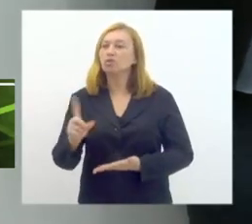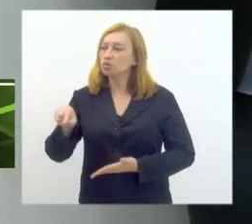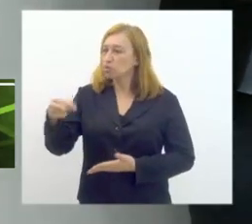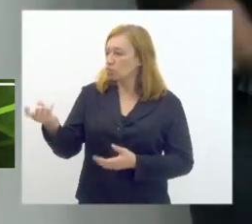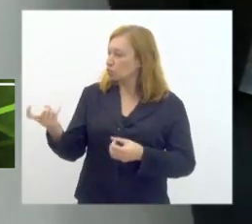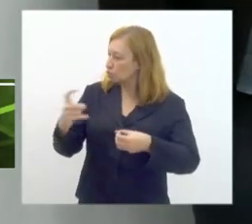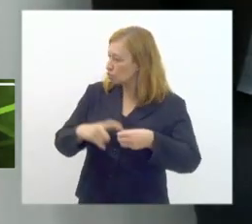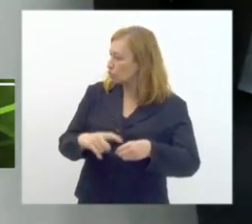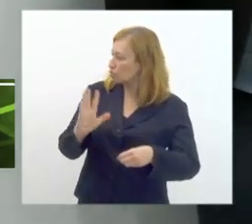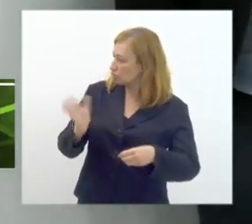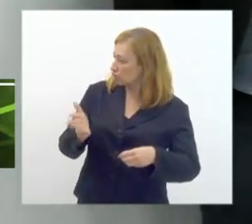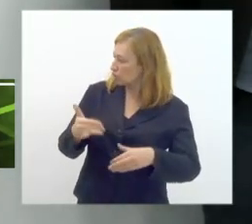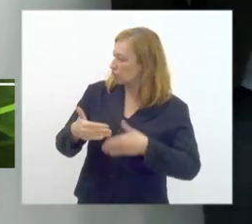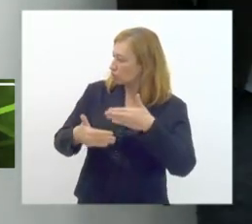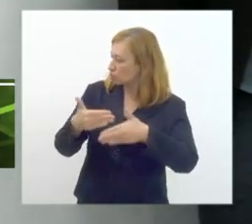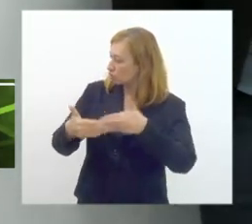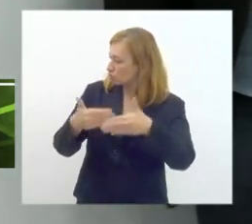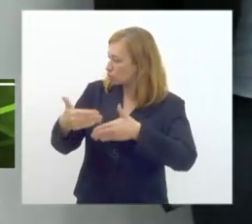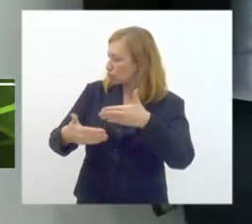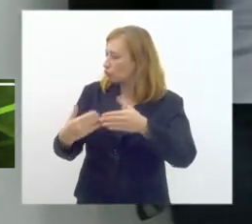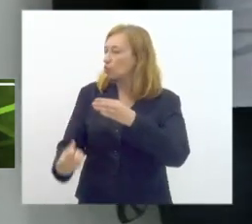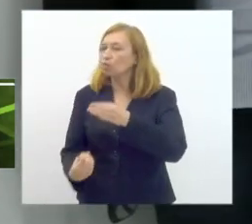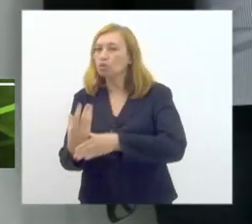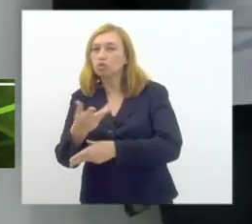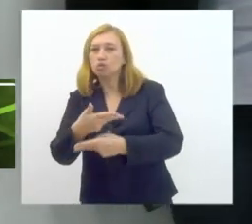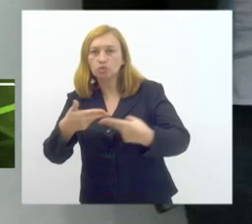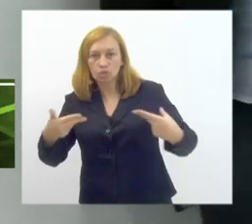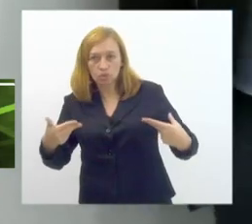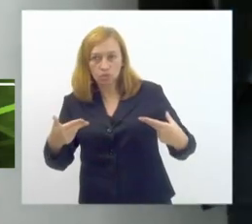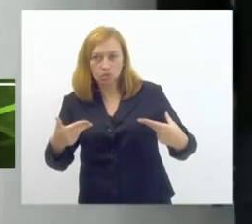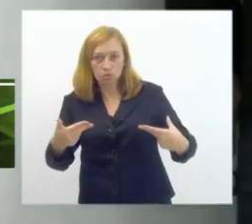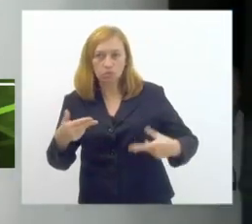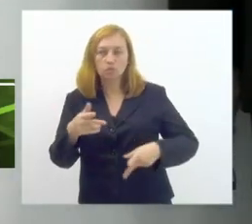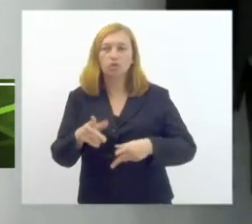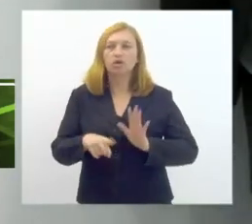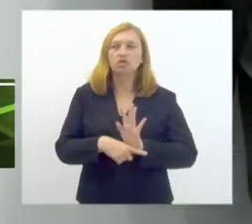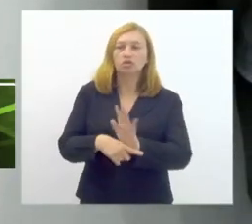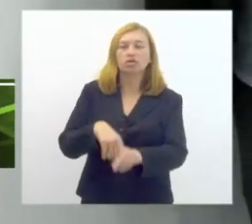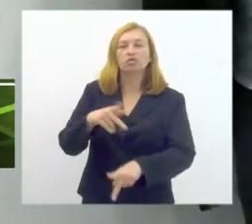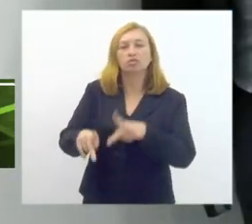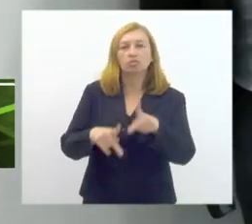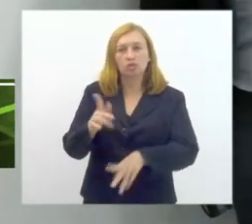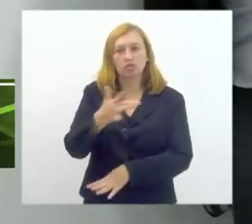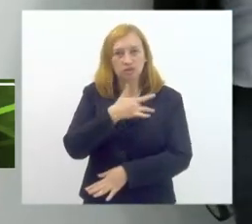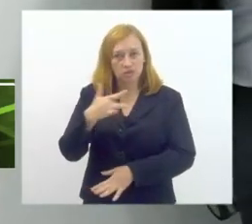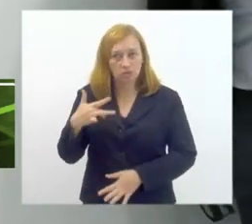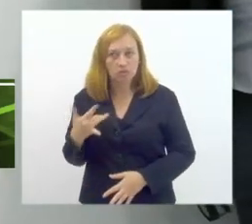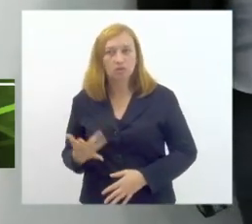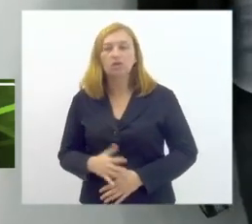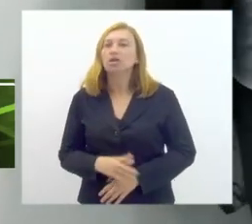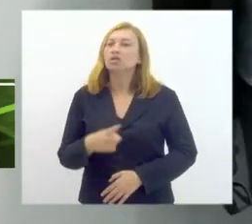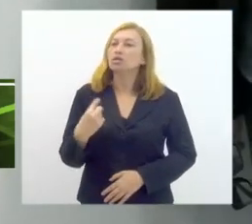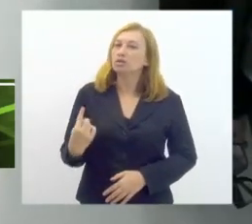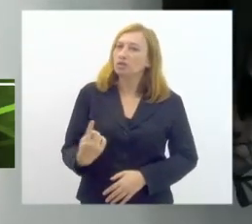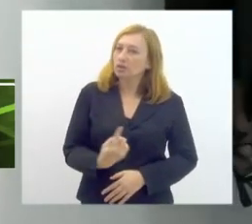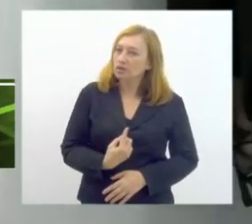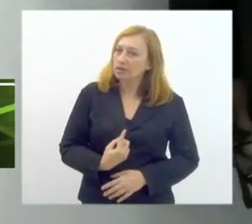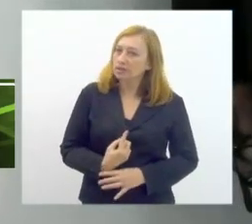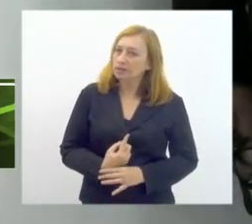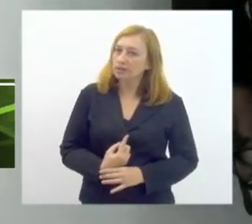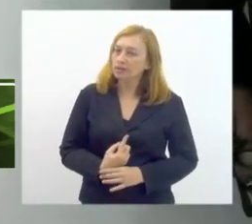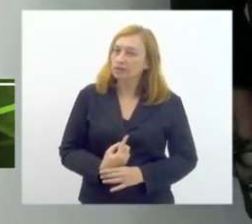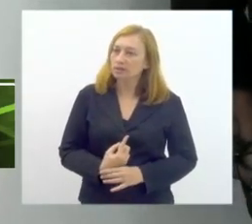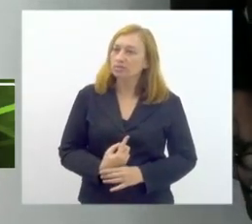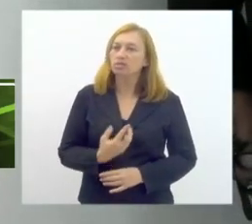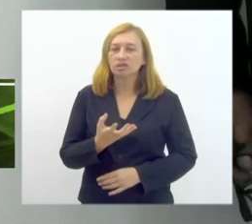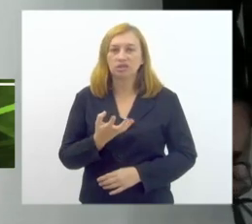consórcios já vêm fazendo, já vêm produzindo coisas em prol da população, da saúde da população. E, no nosso caso, o que a